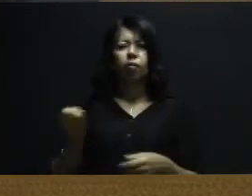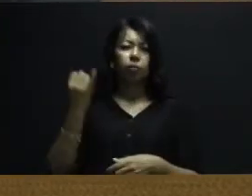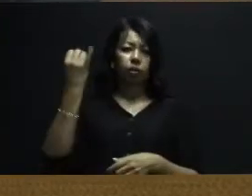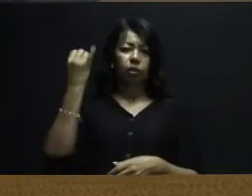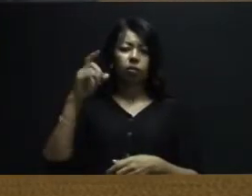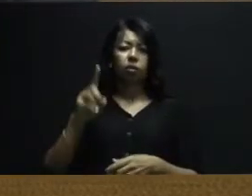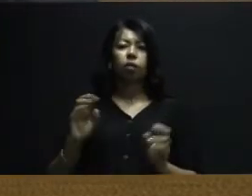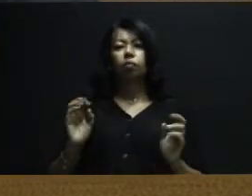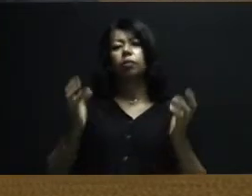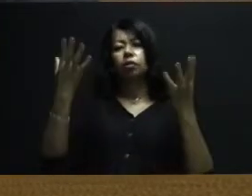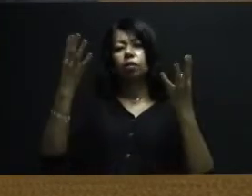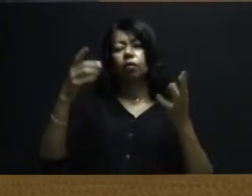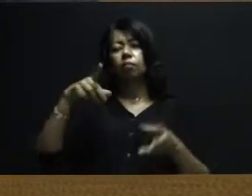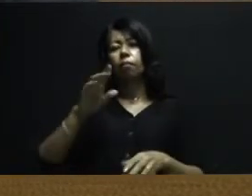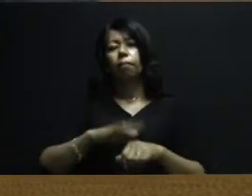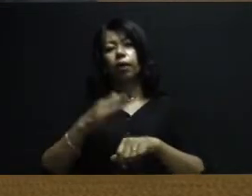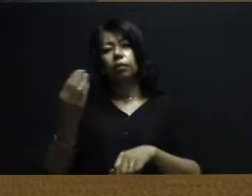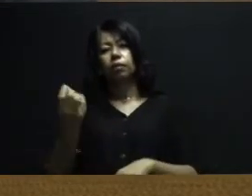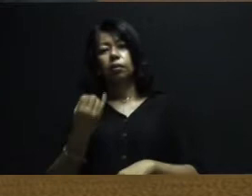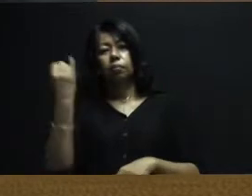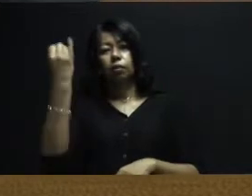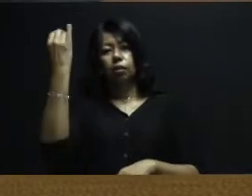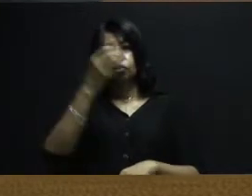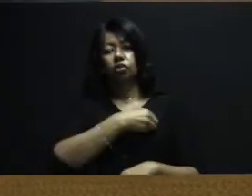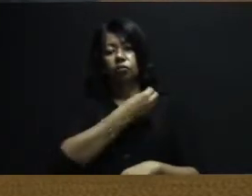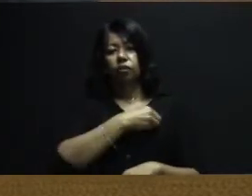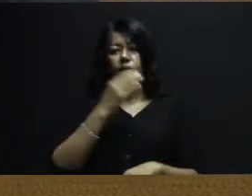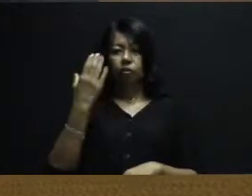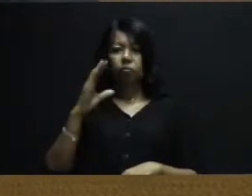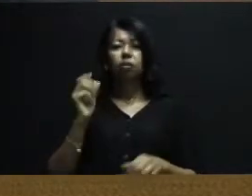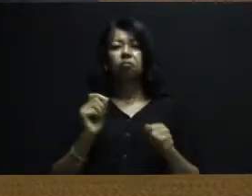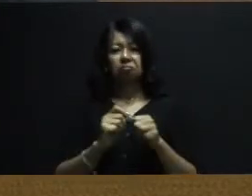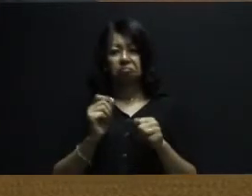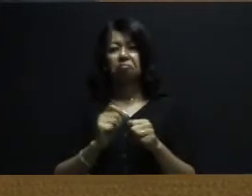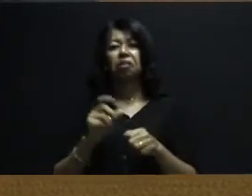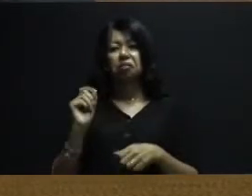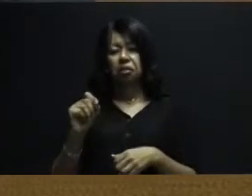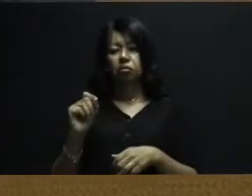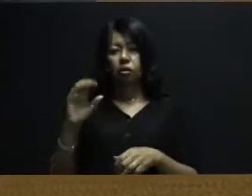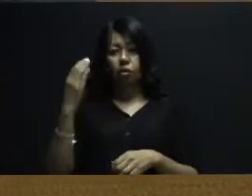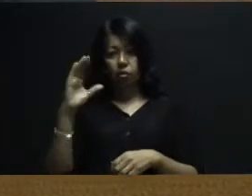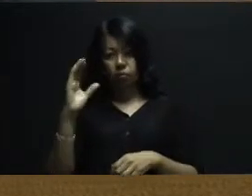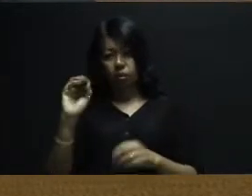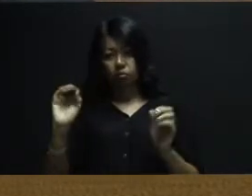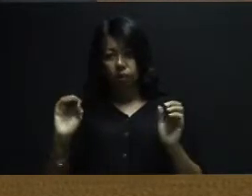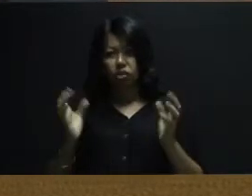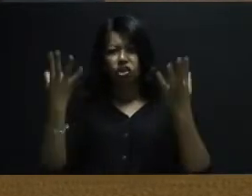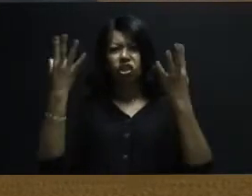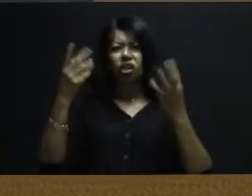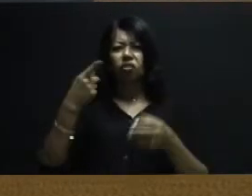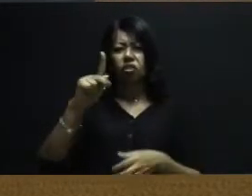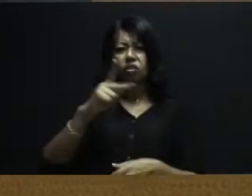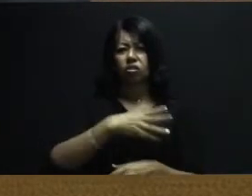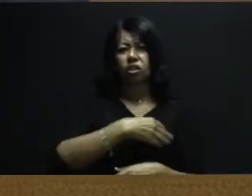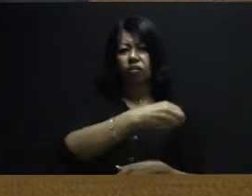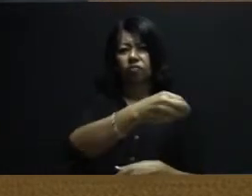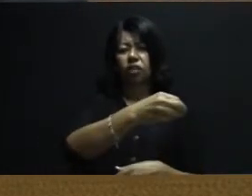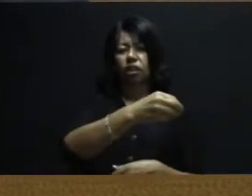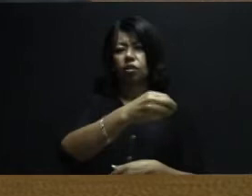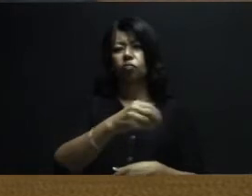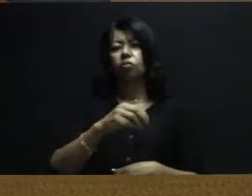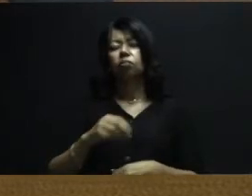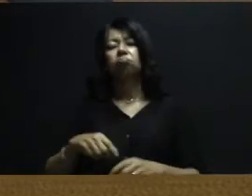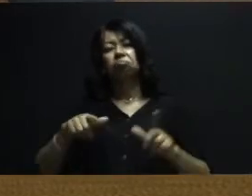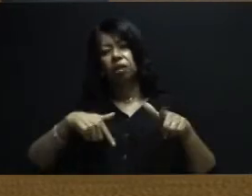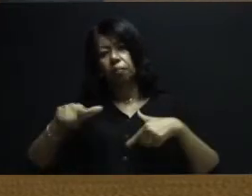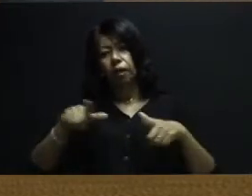homenageado, mas importante em vida. E Cubatão faz isso. Cubatão homenageia os seus filhos, seus profissionais